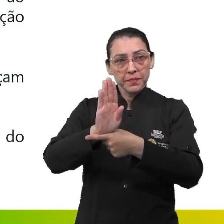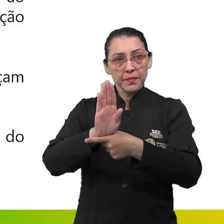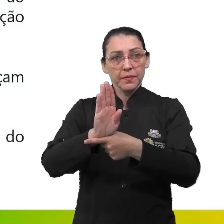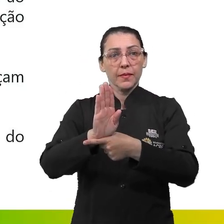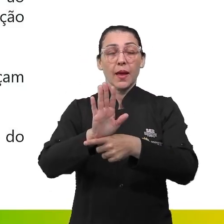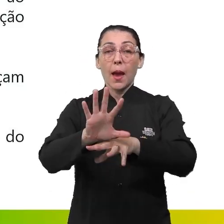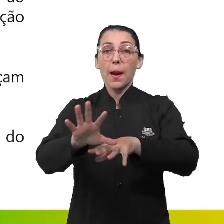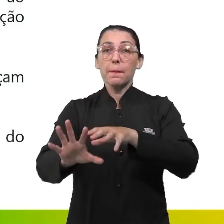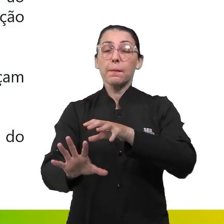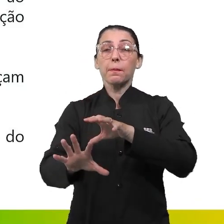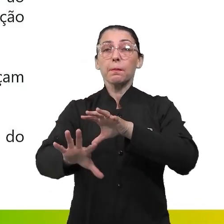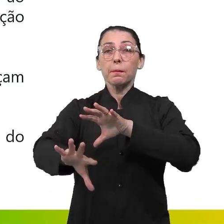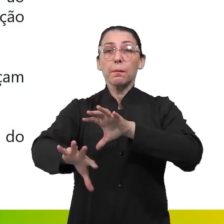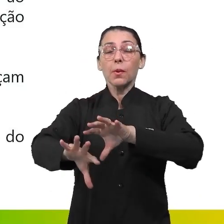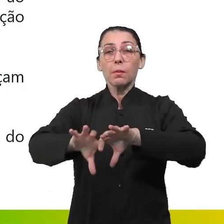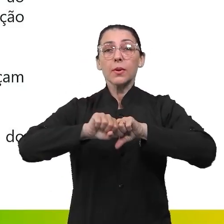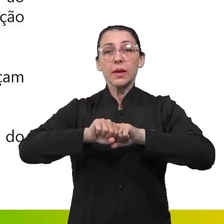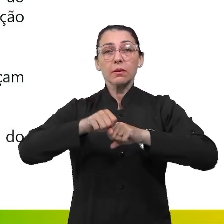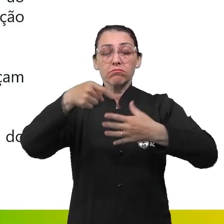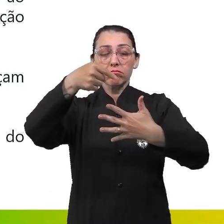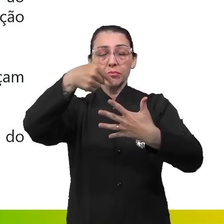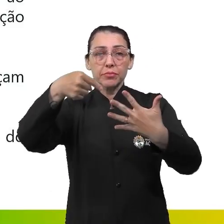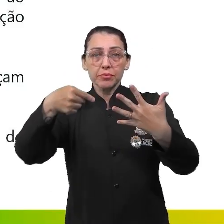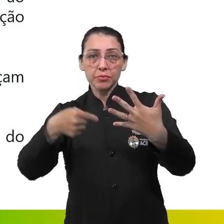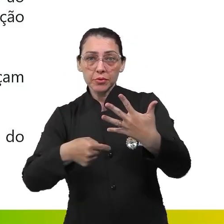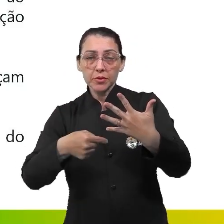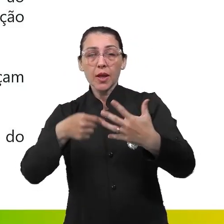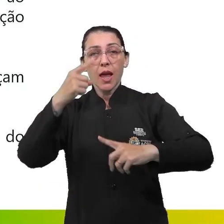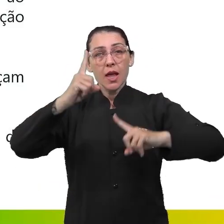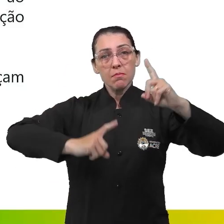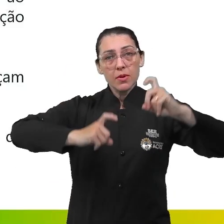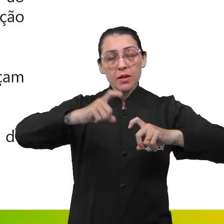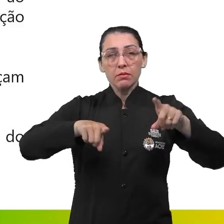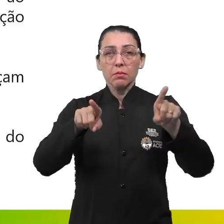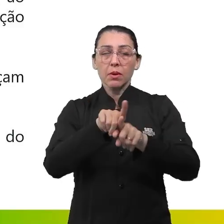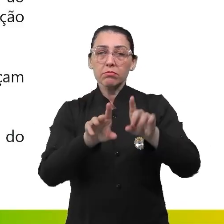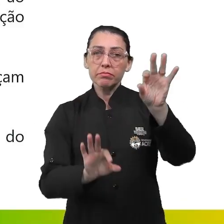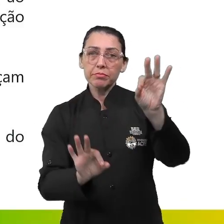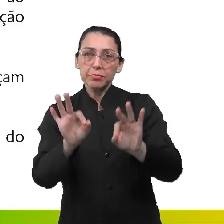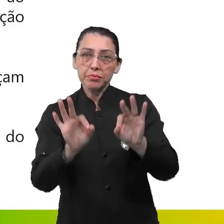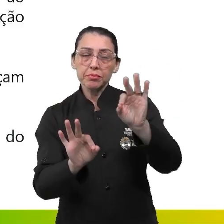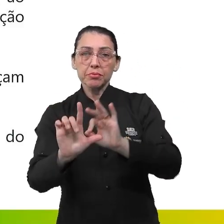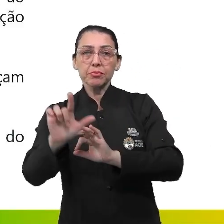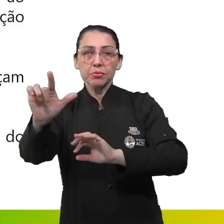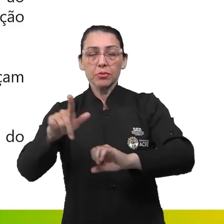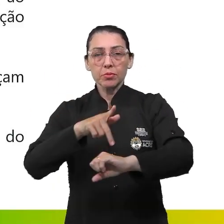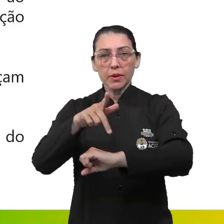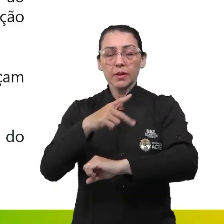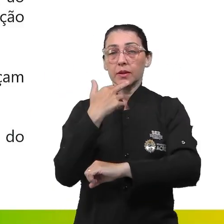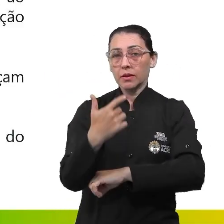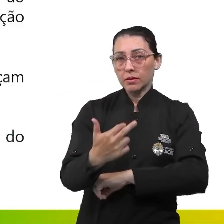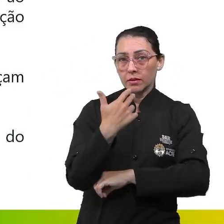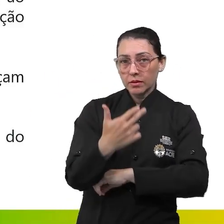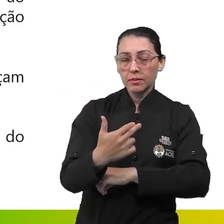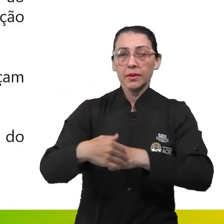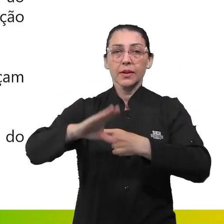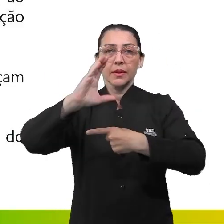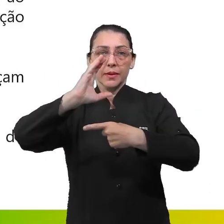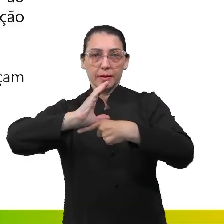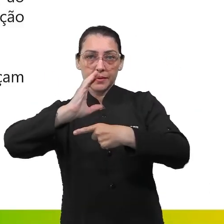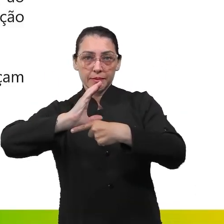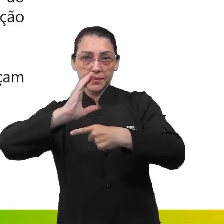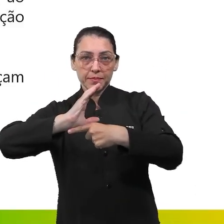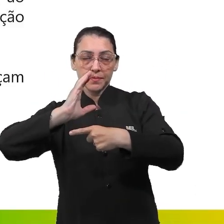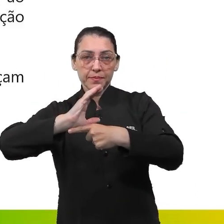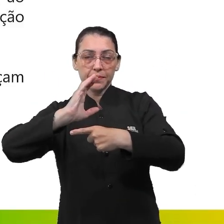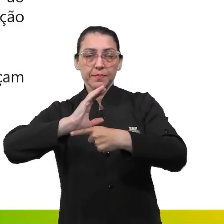Letra B. Apropriação de elementos, expressões e construções alheias ao idioma.